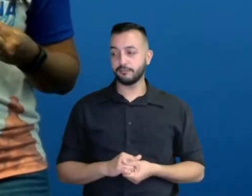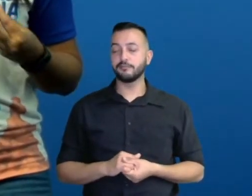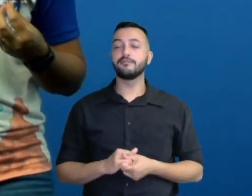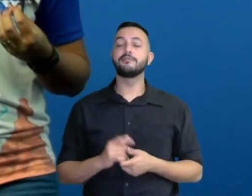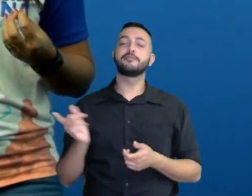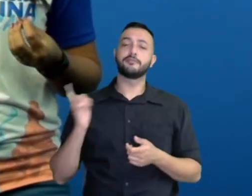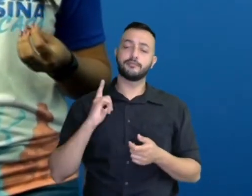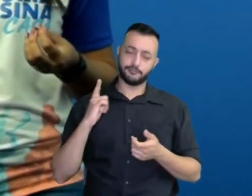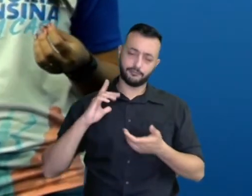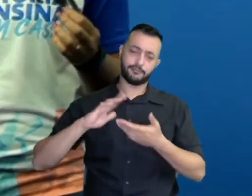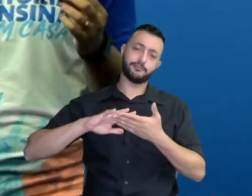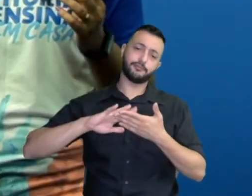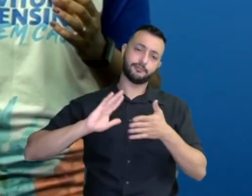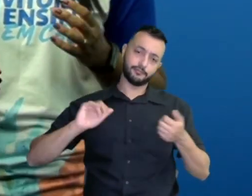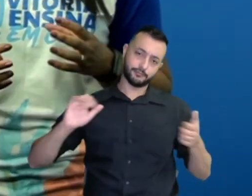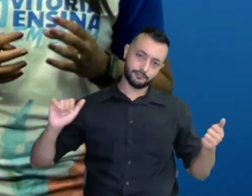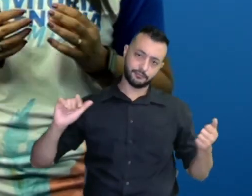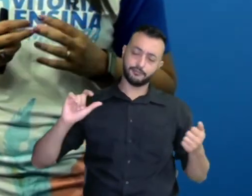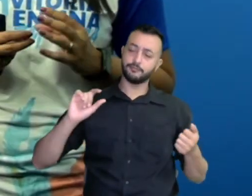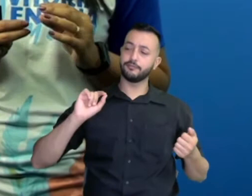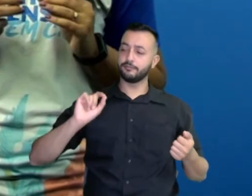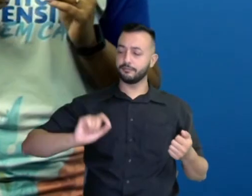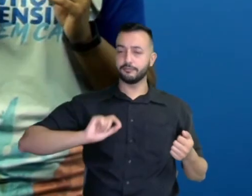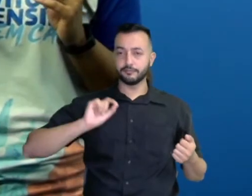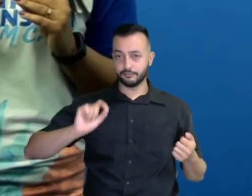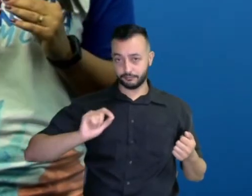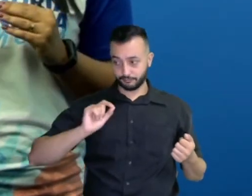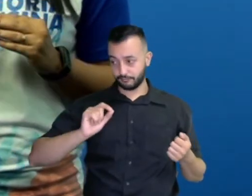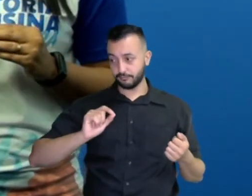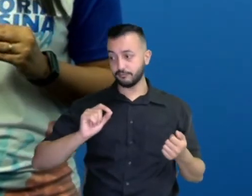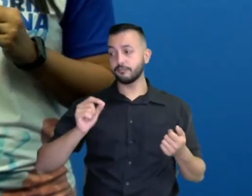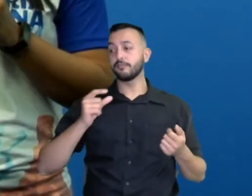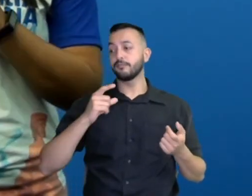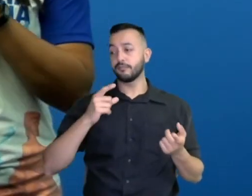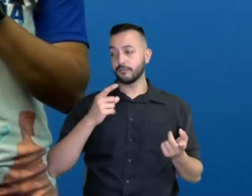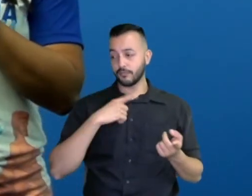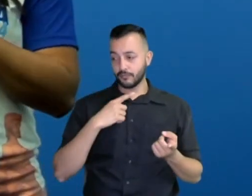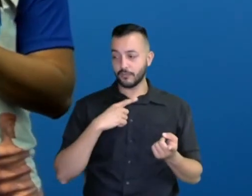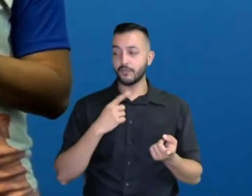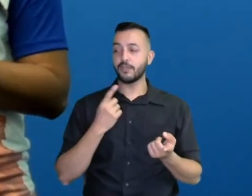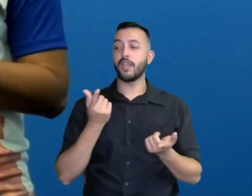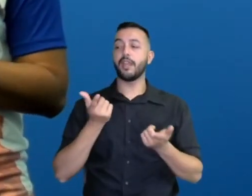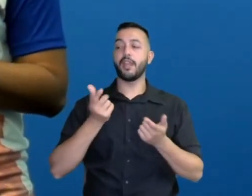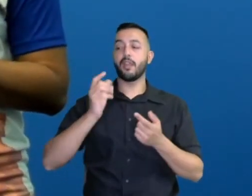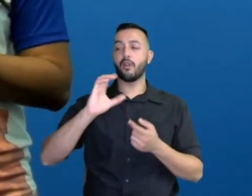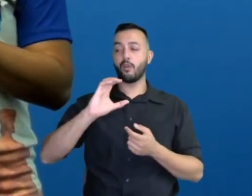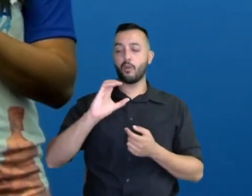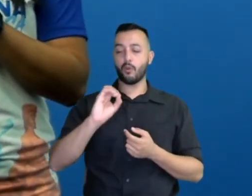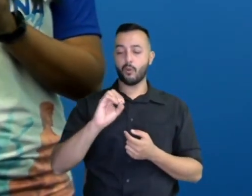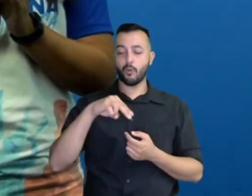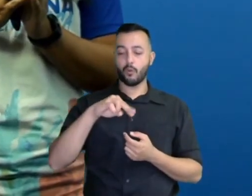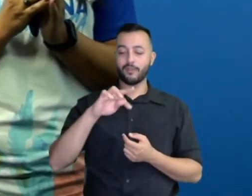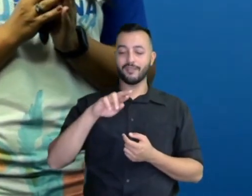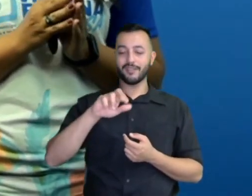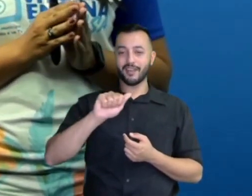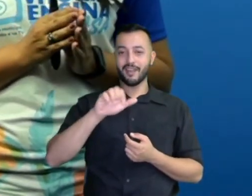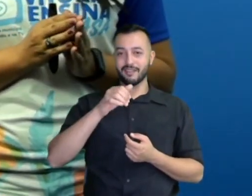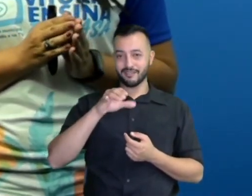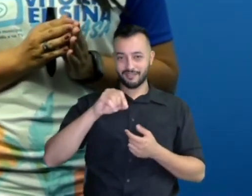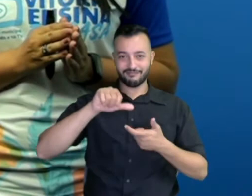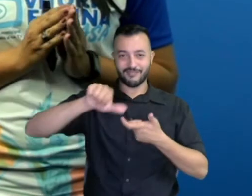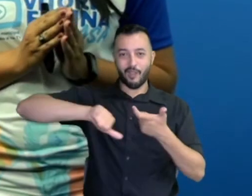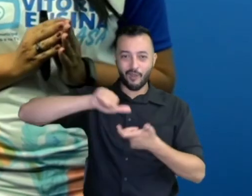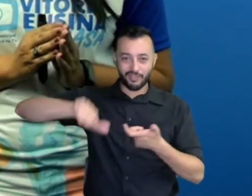E existe em espanhol o que a gente chama de contracciones de los artículos, que acontece em